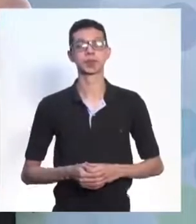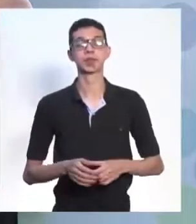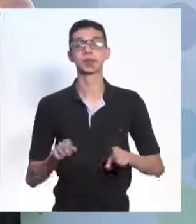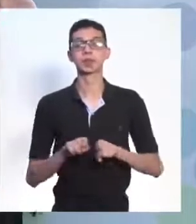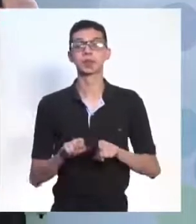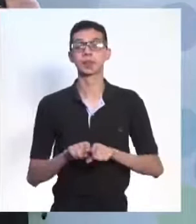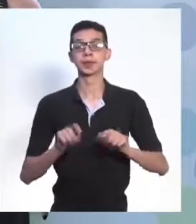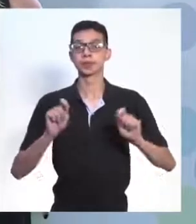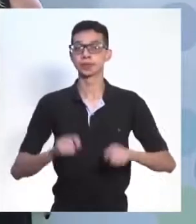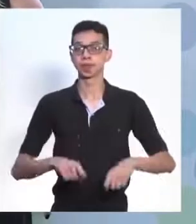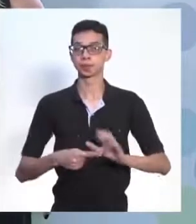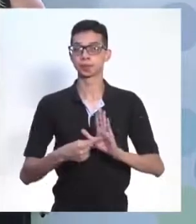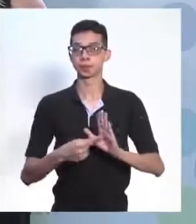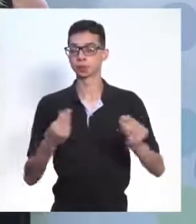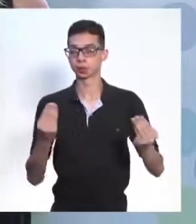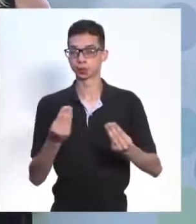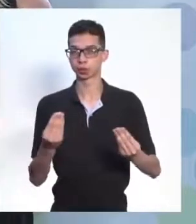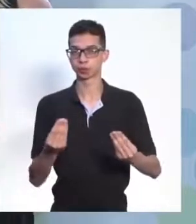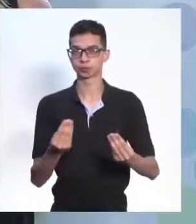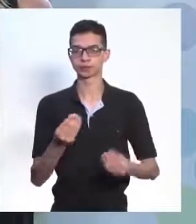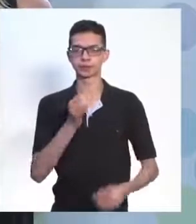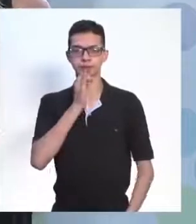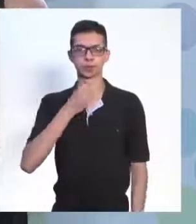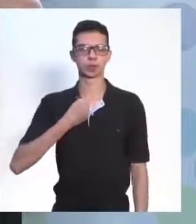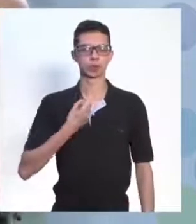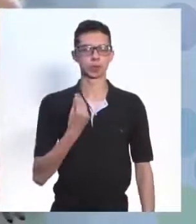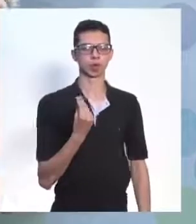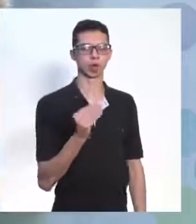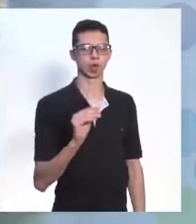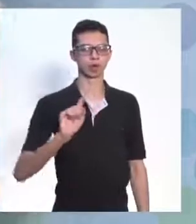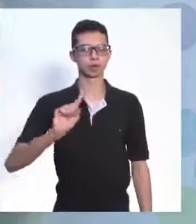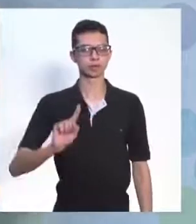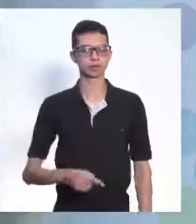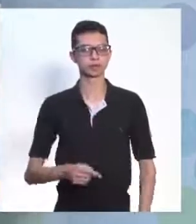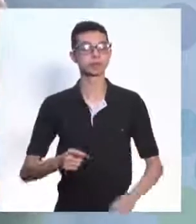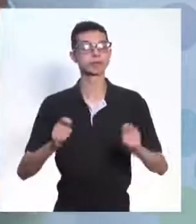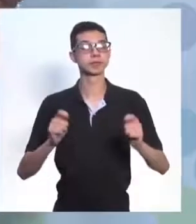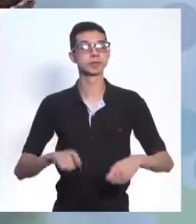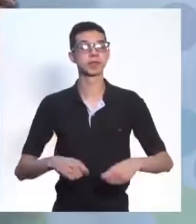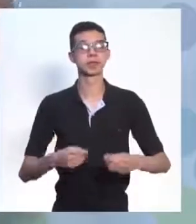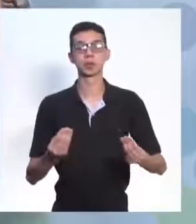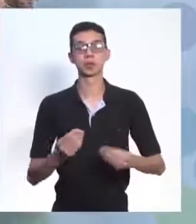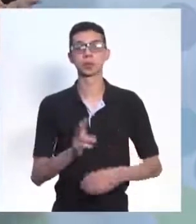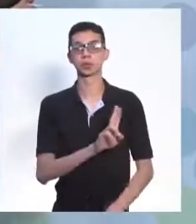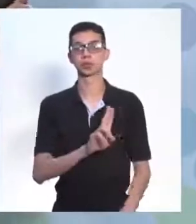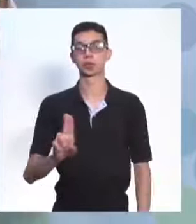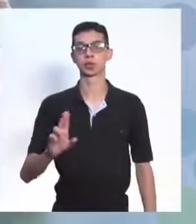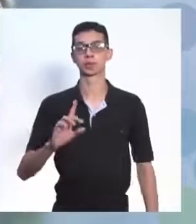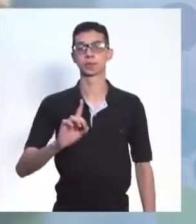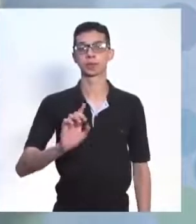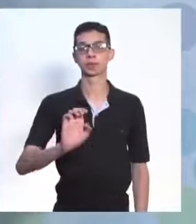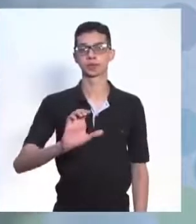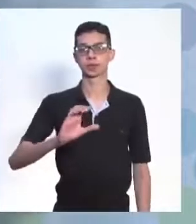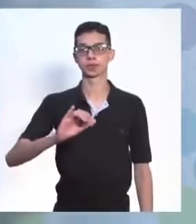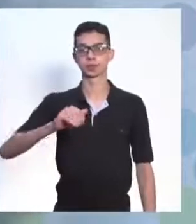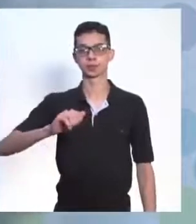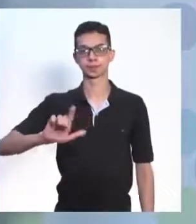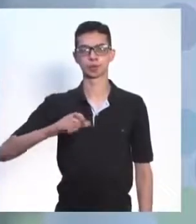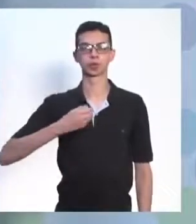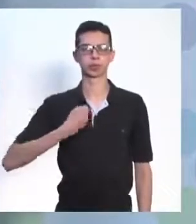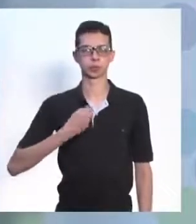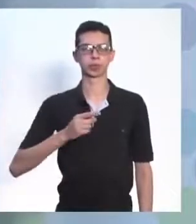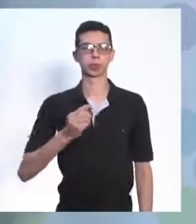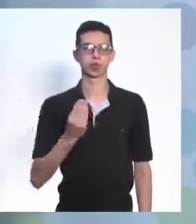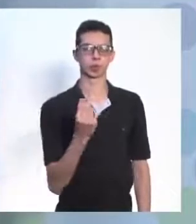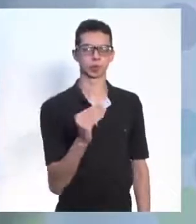da forma decimal. Como que eu faço, então, para... O decimal é aquilo que a gente chama de número com vírgula, né? Por exemplo, eu